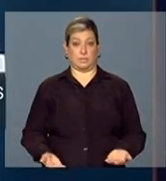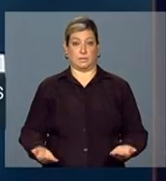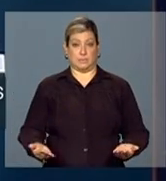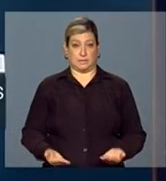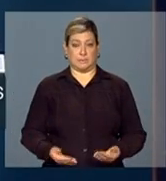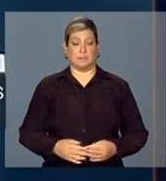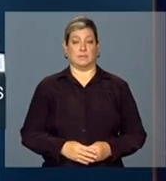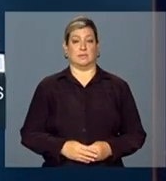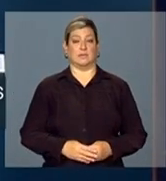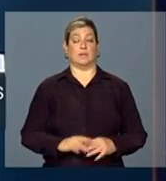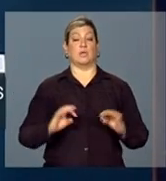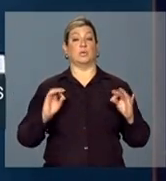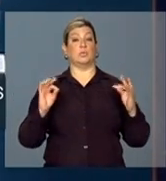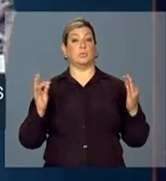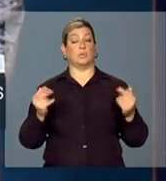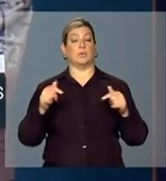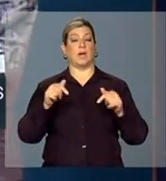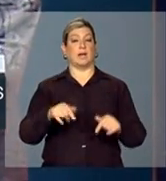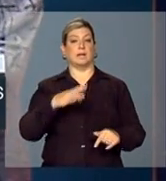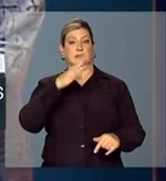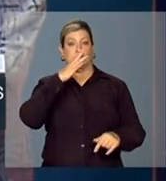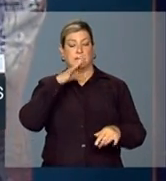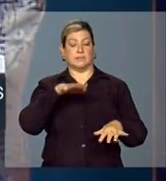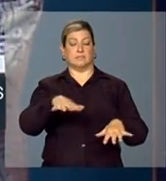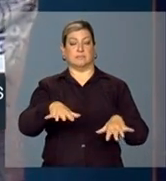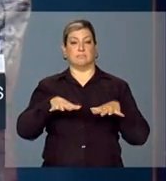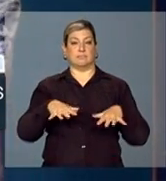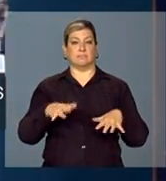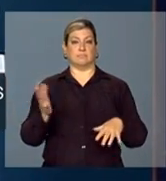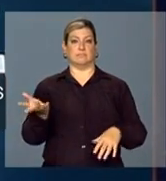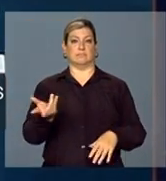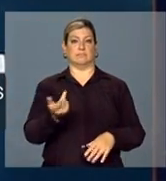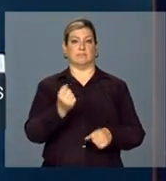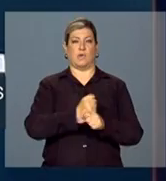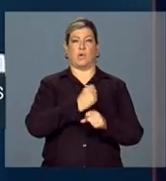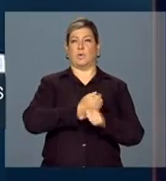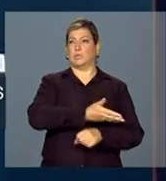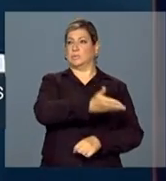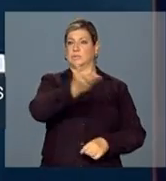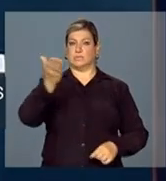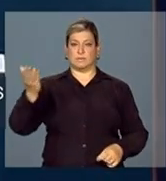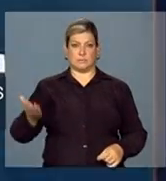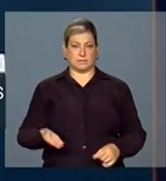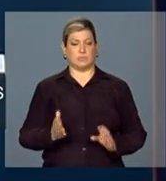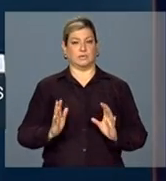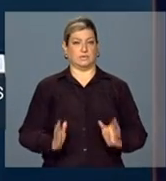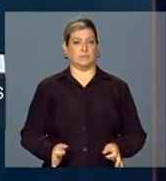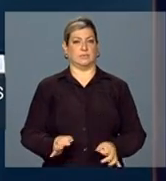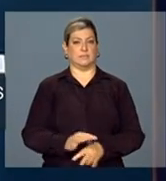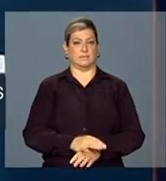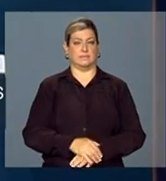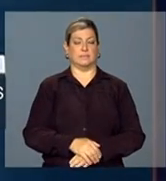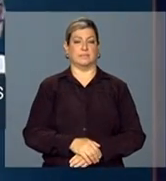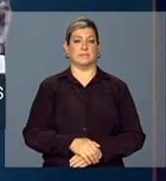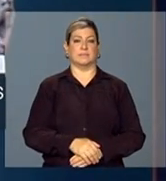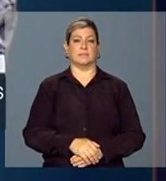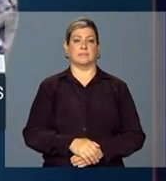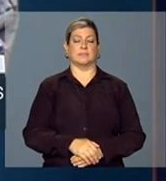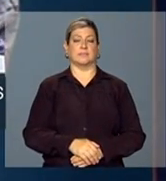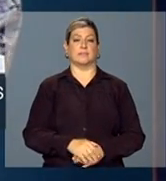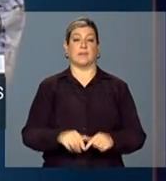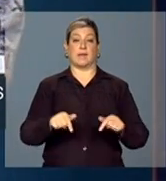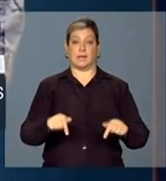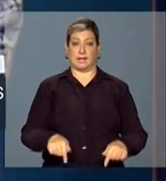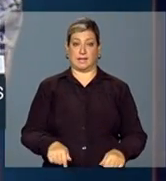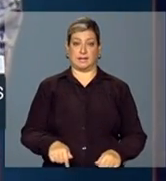toda essa fantástica estrutura foi construída. E